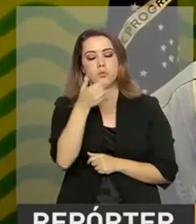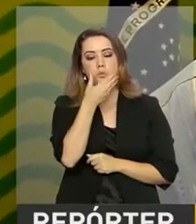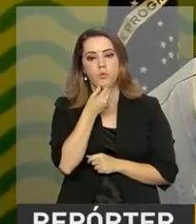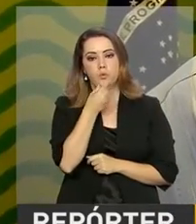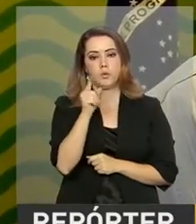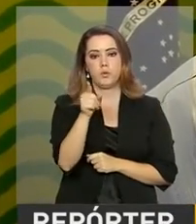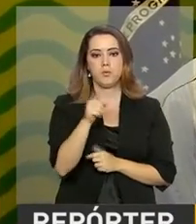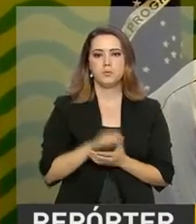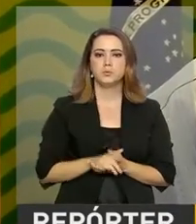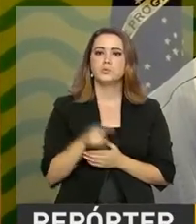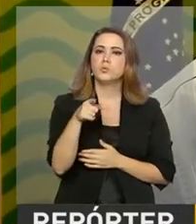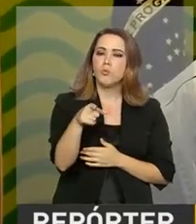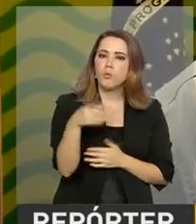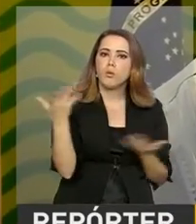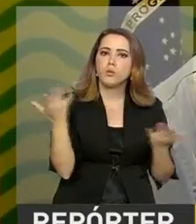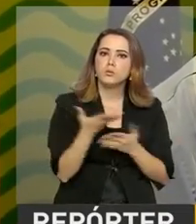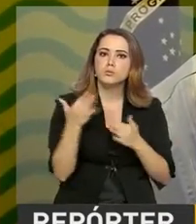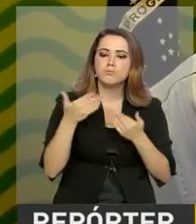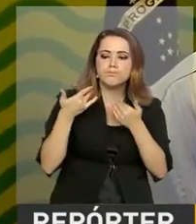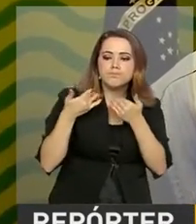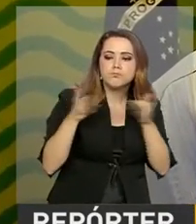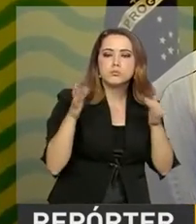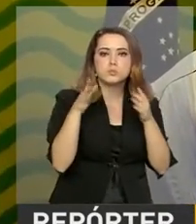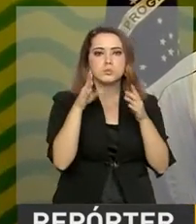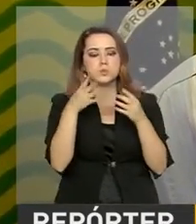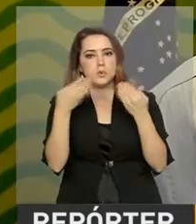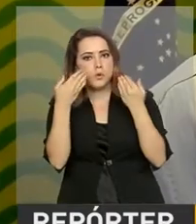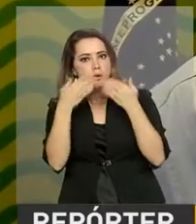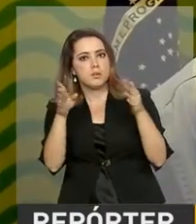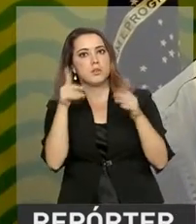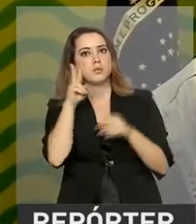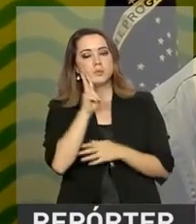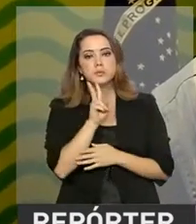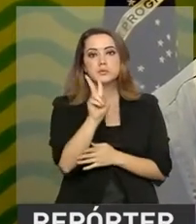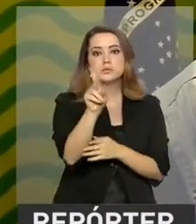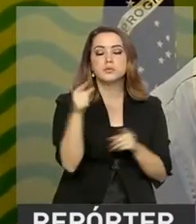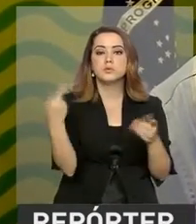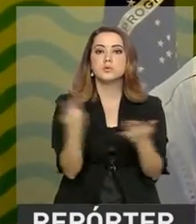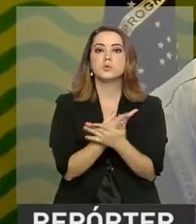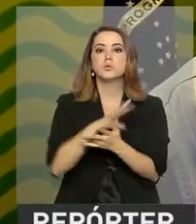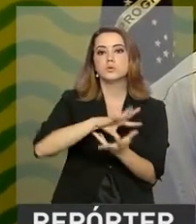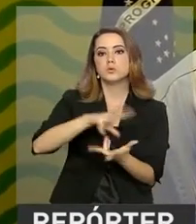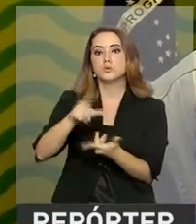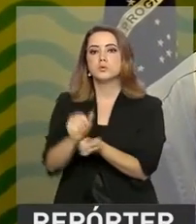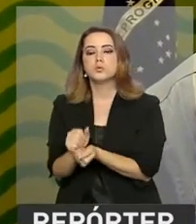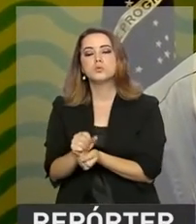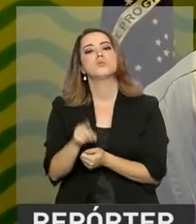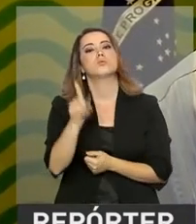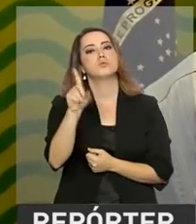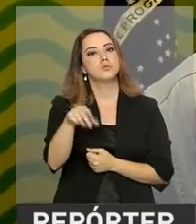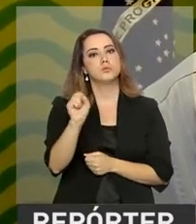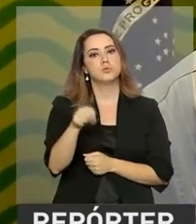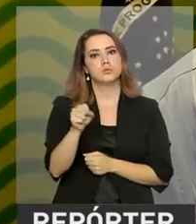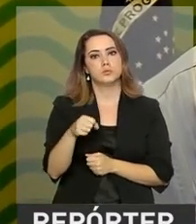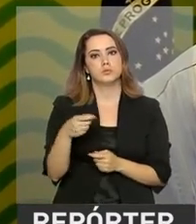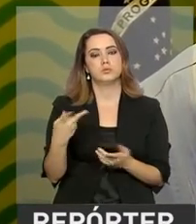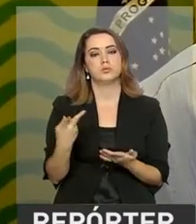oportunidade, ela abre uma visão maior do que vem sendo feito no mundo e, claro,